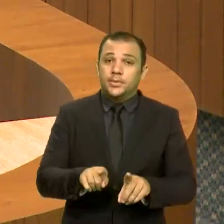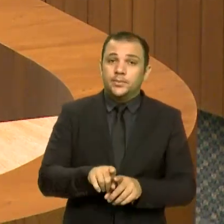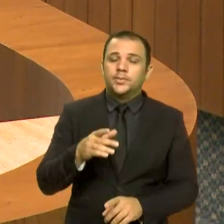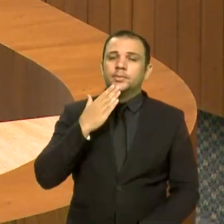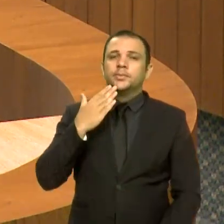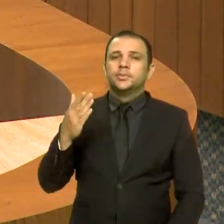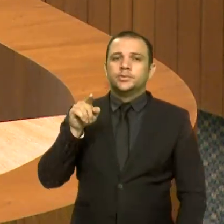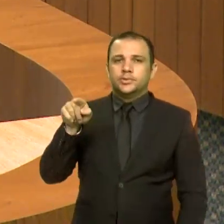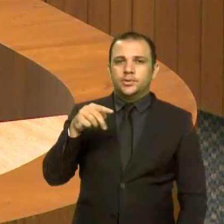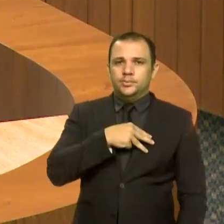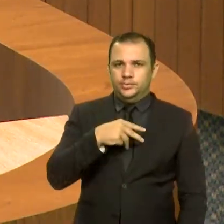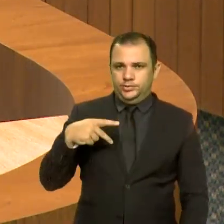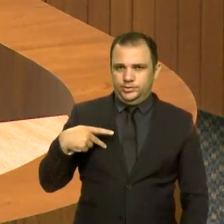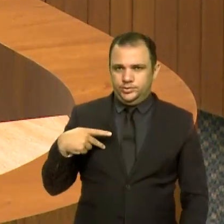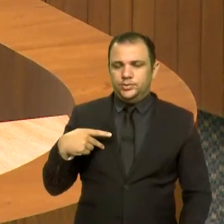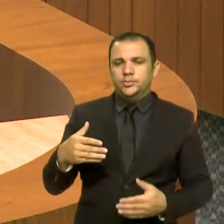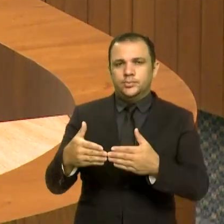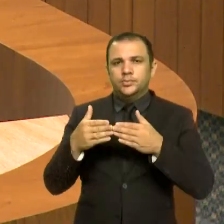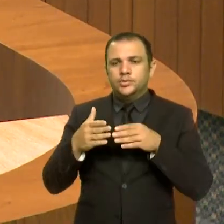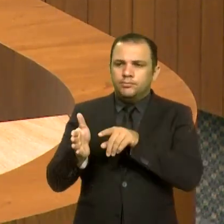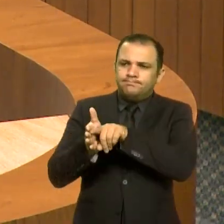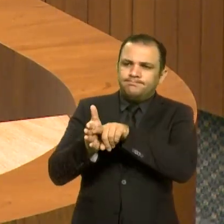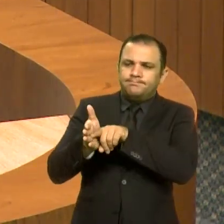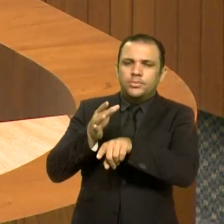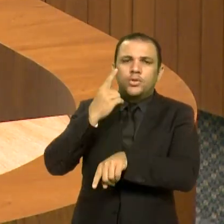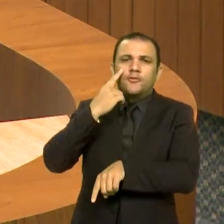de auditoria na folha de pagamento,